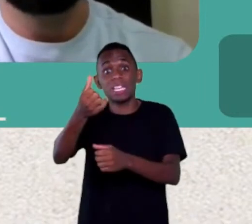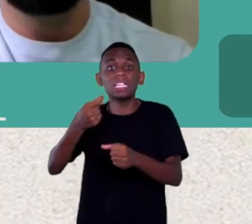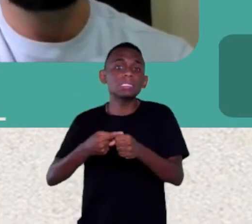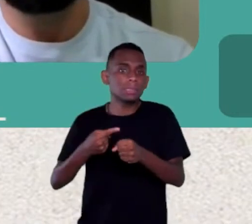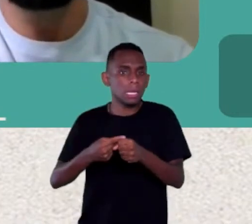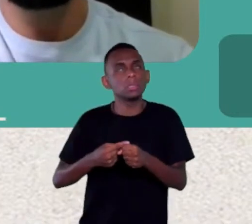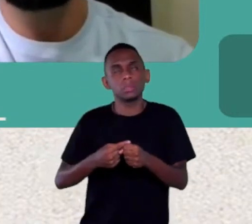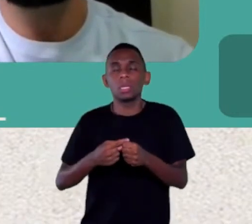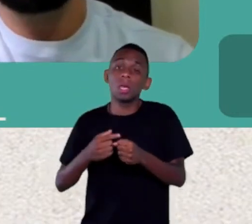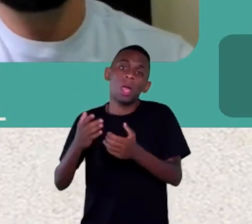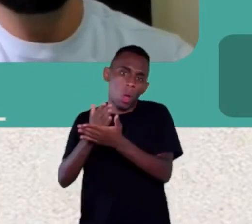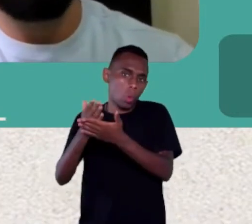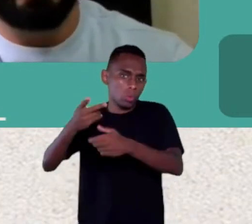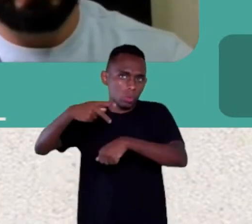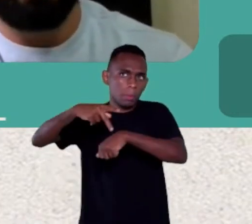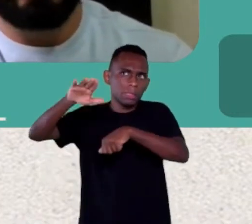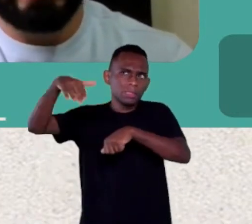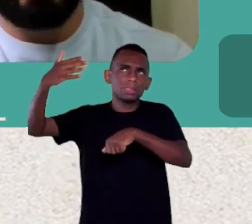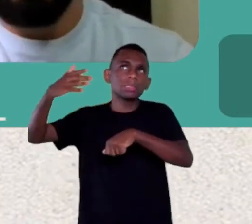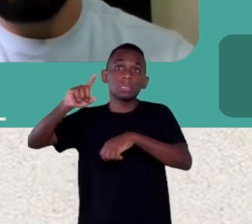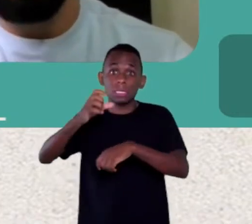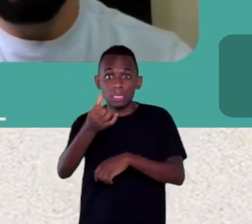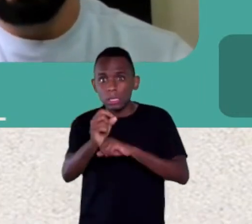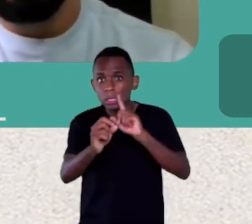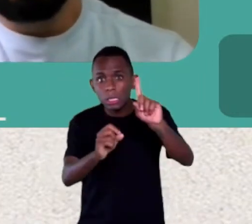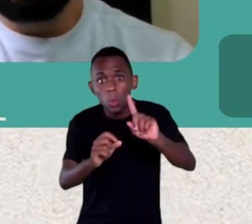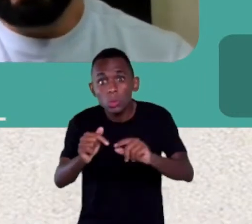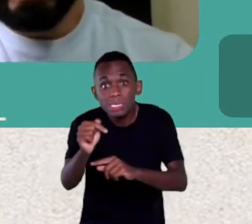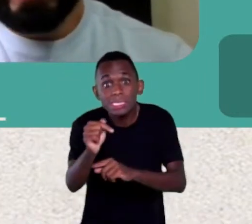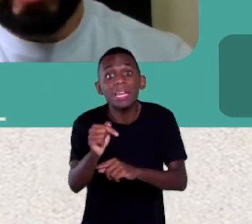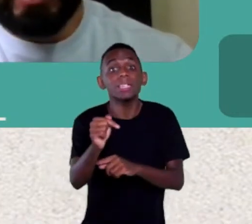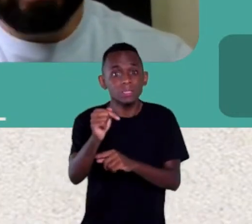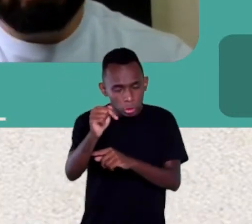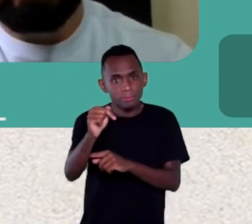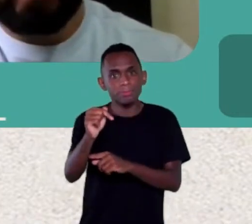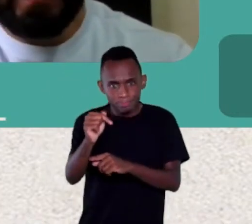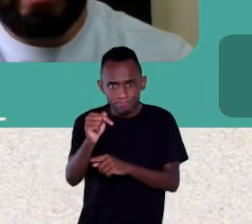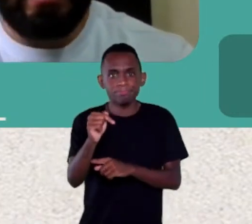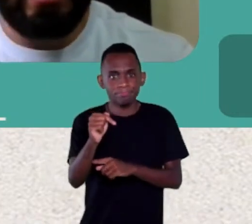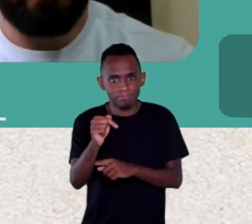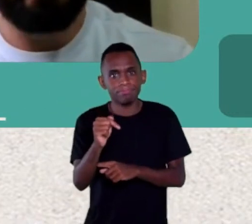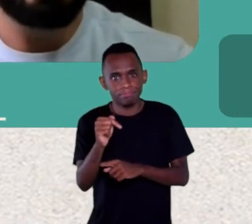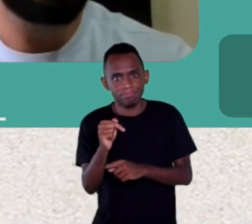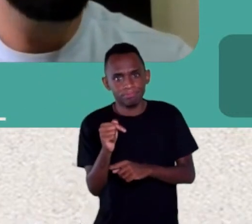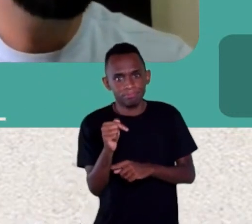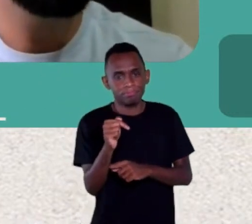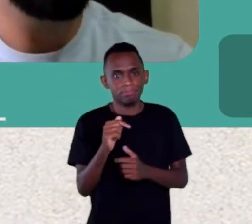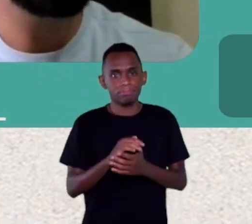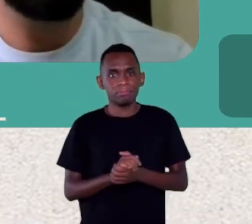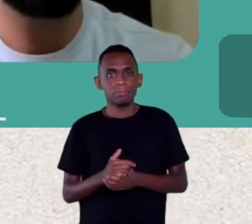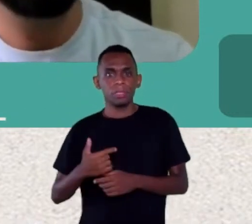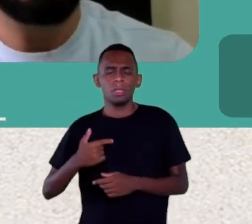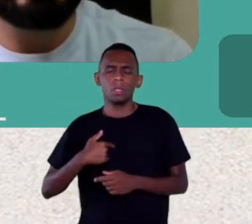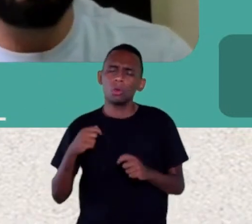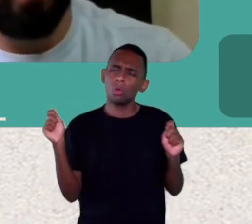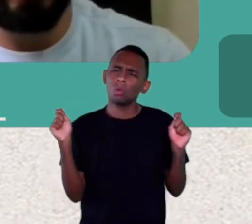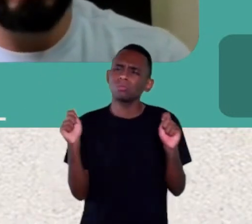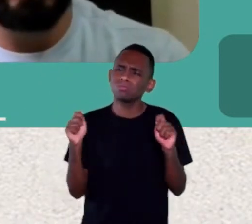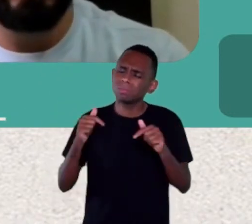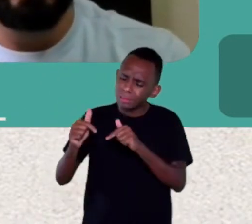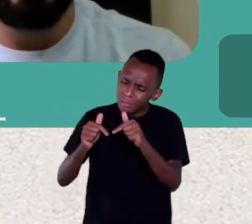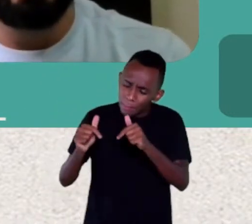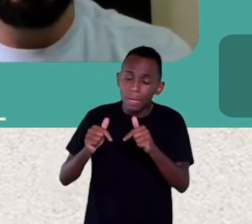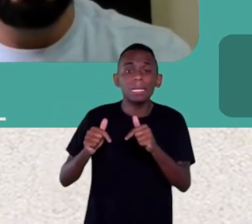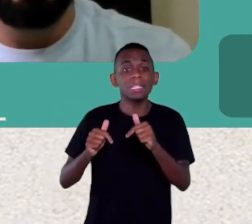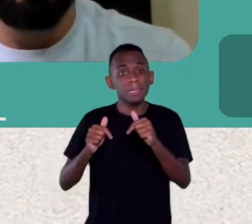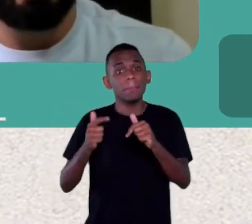né? 6 não, 7, porque tem que contar Salvador. Então, assim, eu fiz de tudo para ele chegar nas